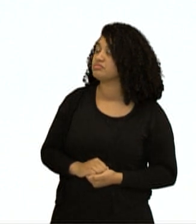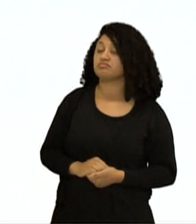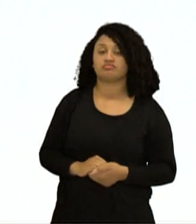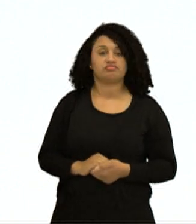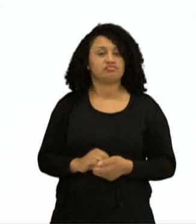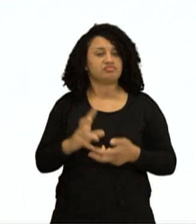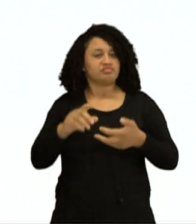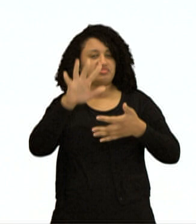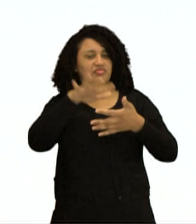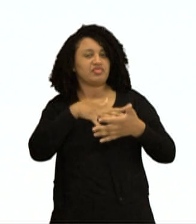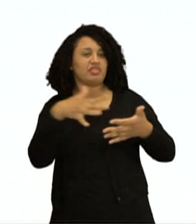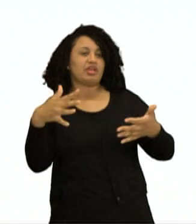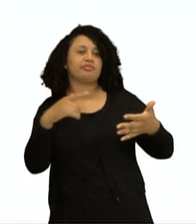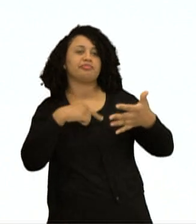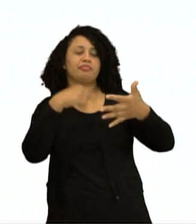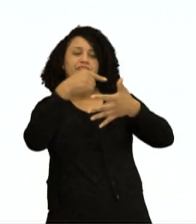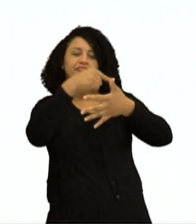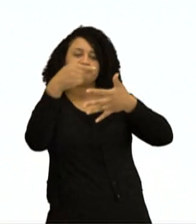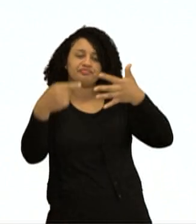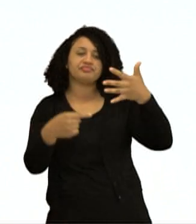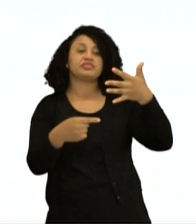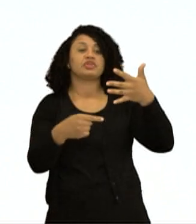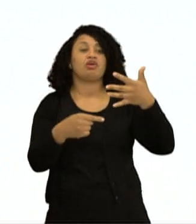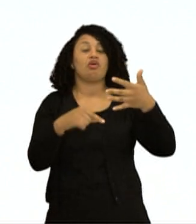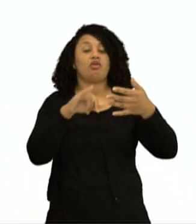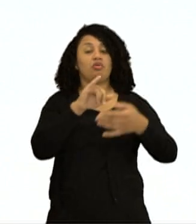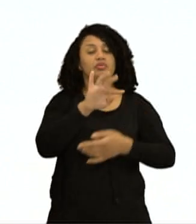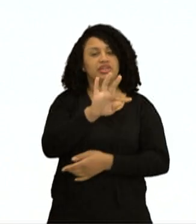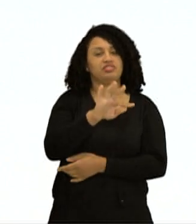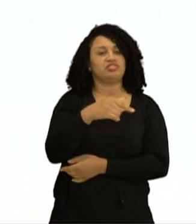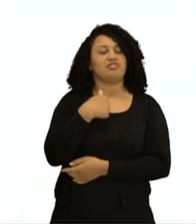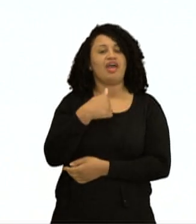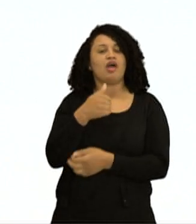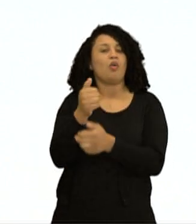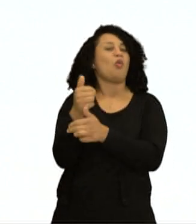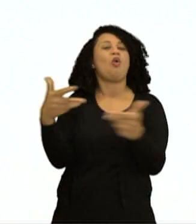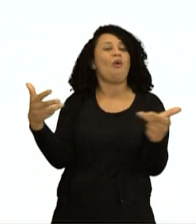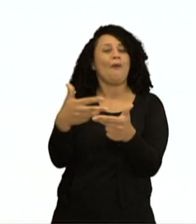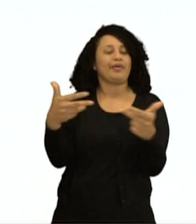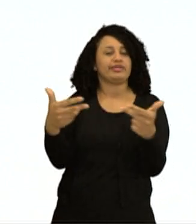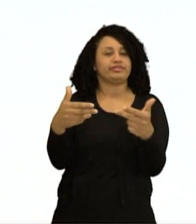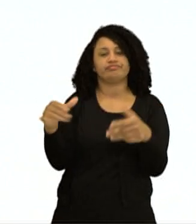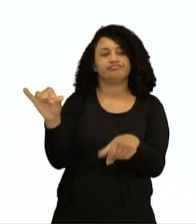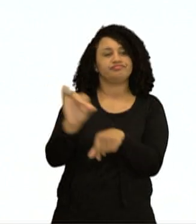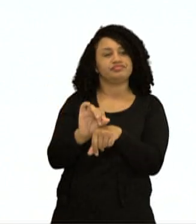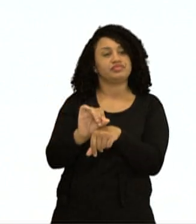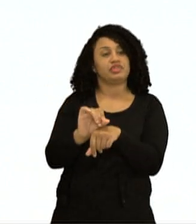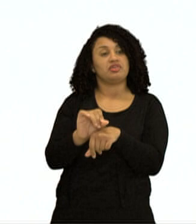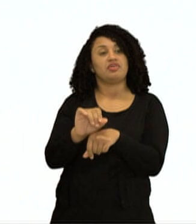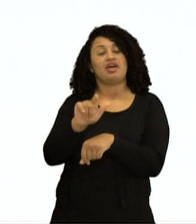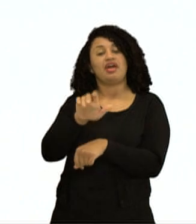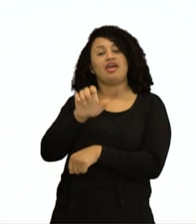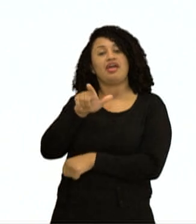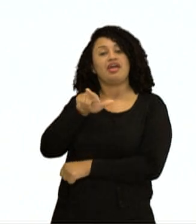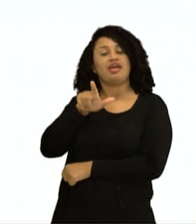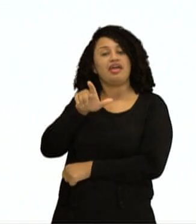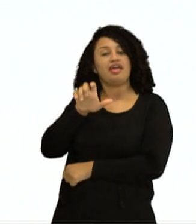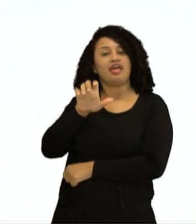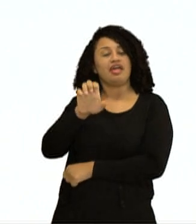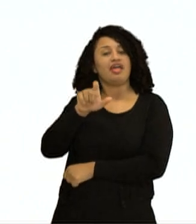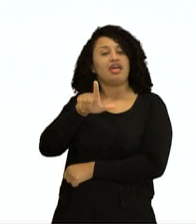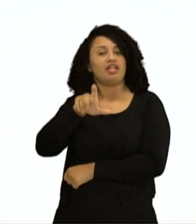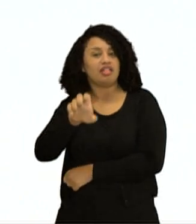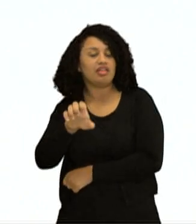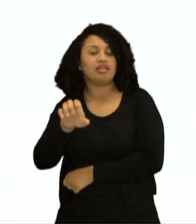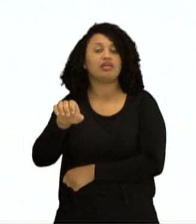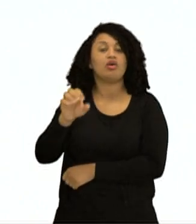animais, mas significa ele e ela. Então, se eu tenho o cachorro, it, a caneta, it,